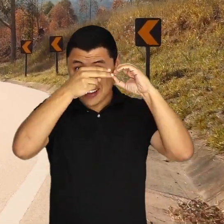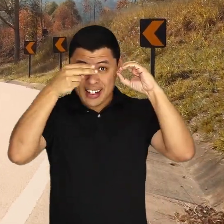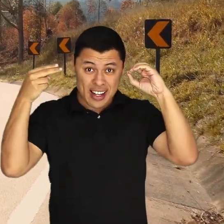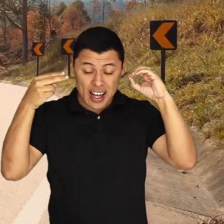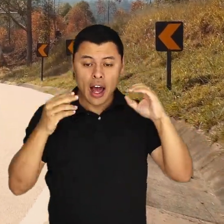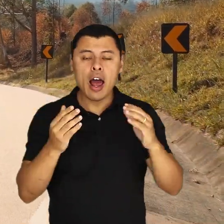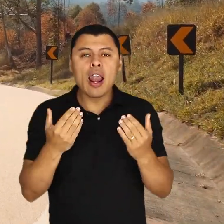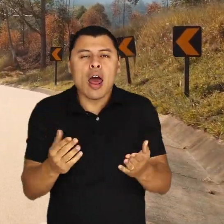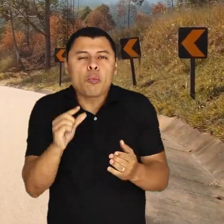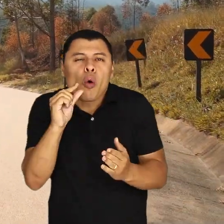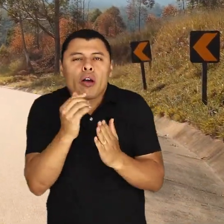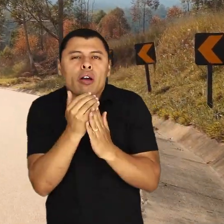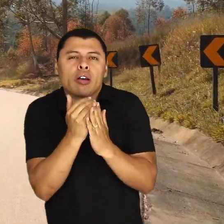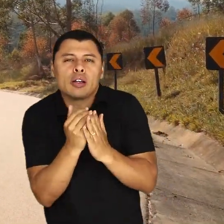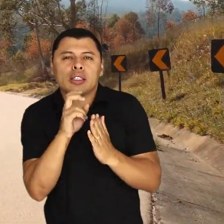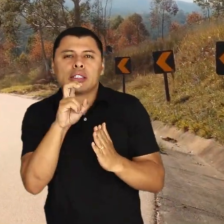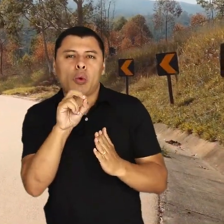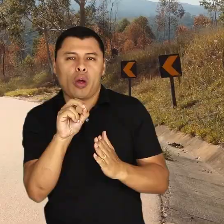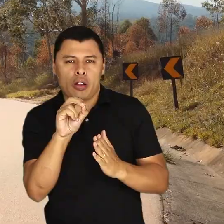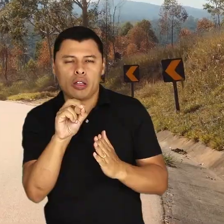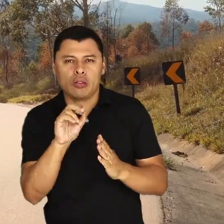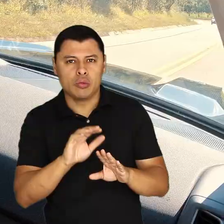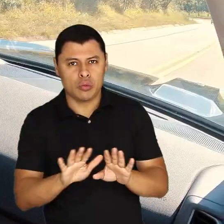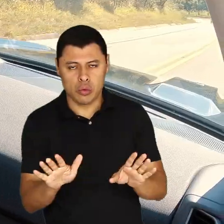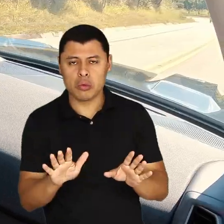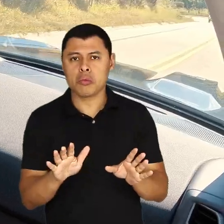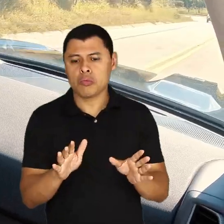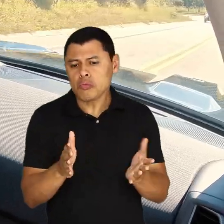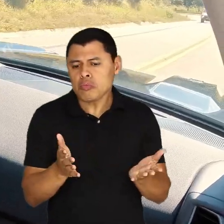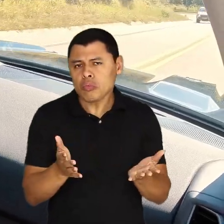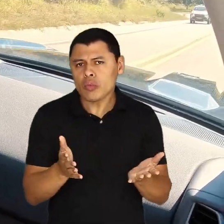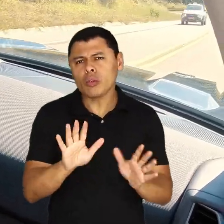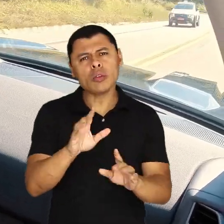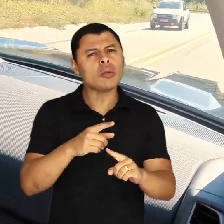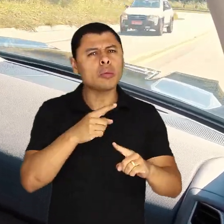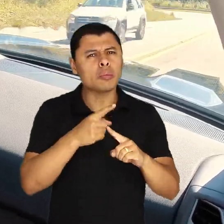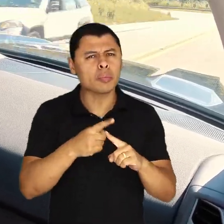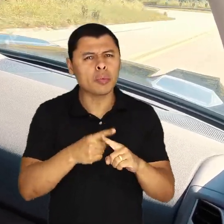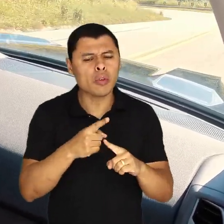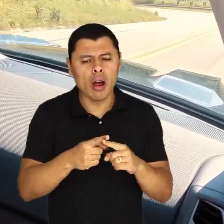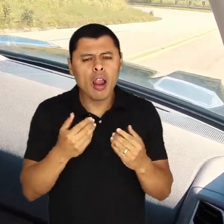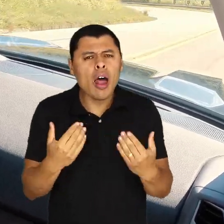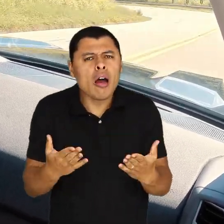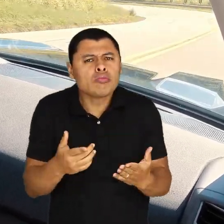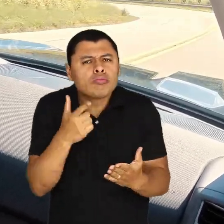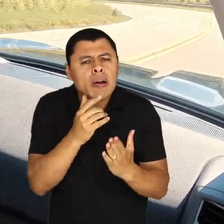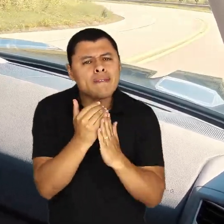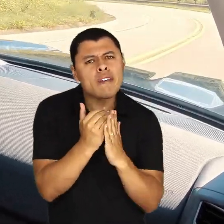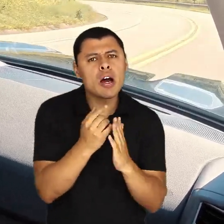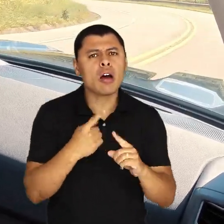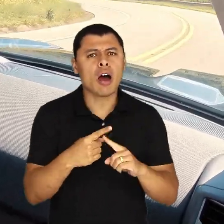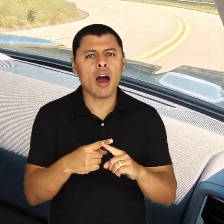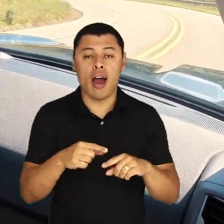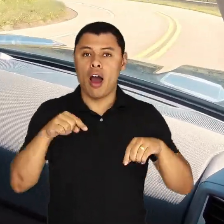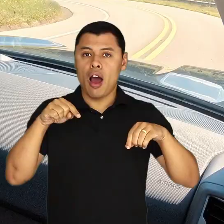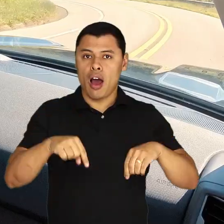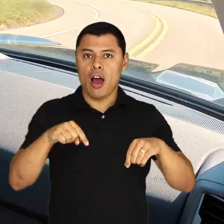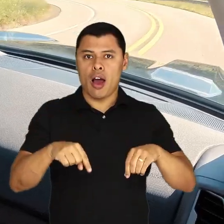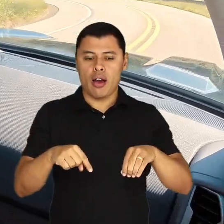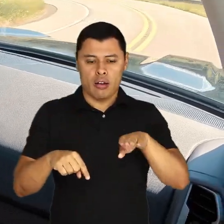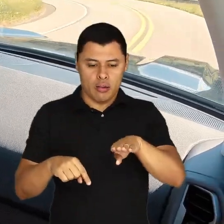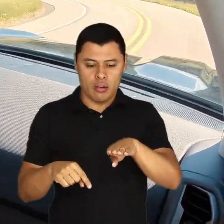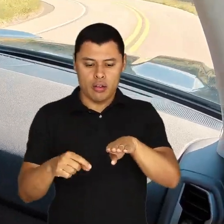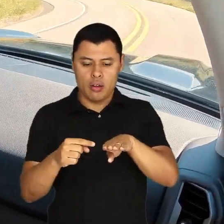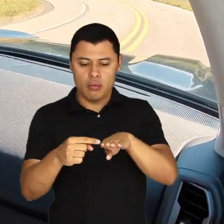e 150 quilos mais leve do que o Land Rover Discovery, né? Então, por que isso? Bom, essa aqui logo de cara é uma